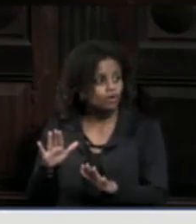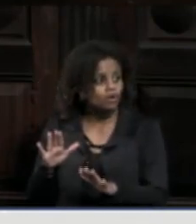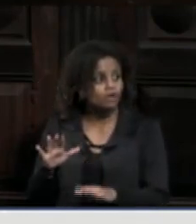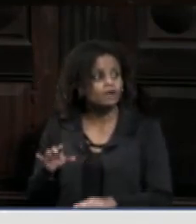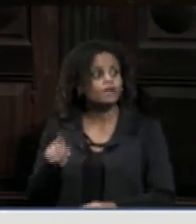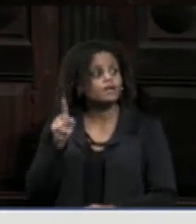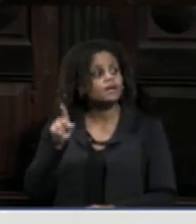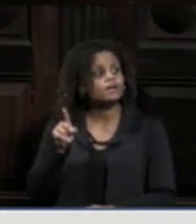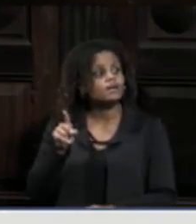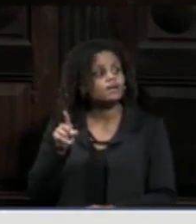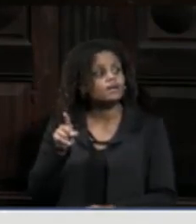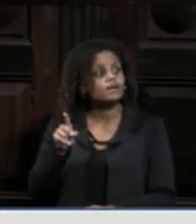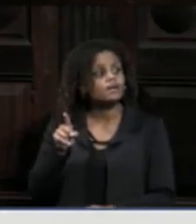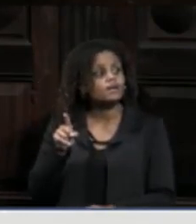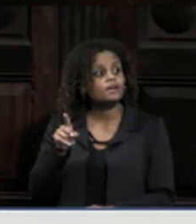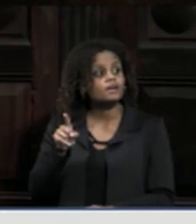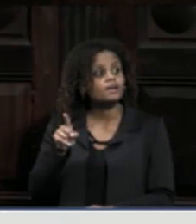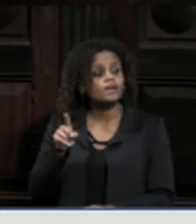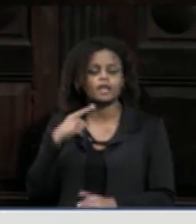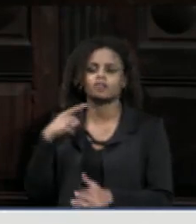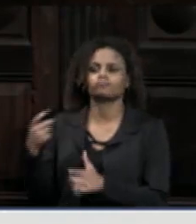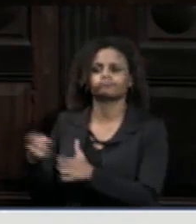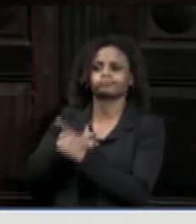já estará devendo,